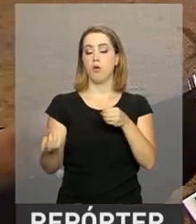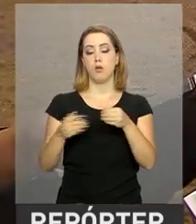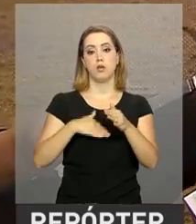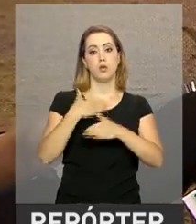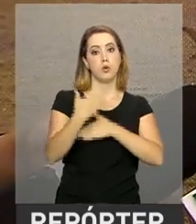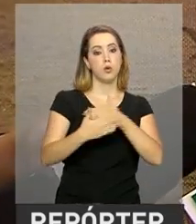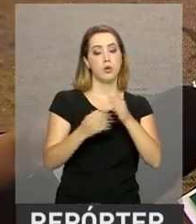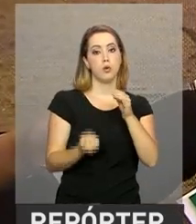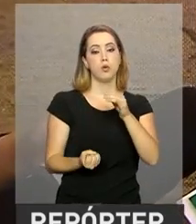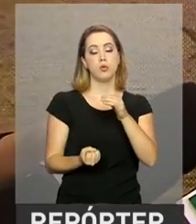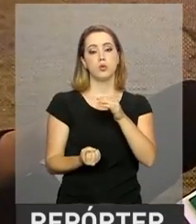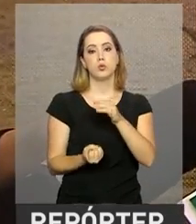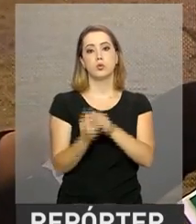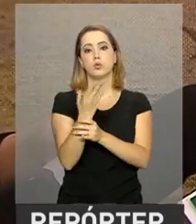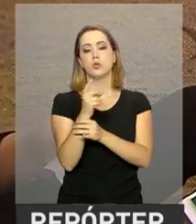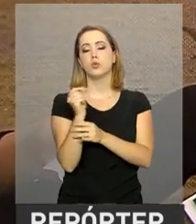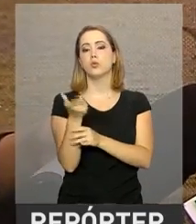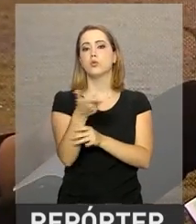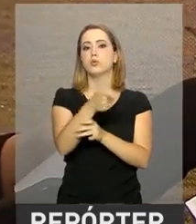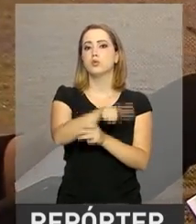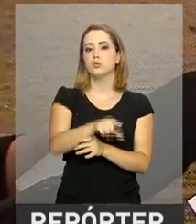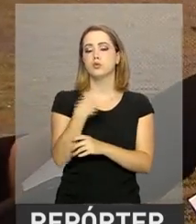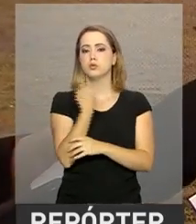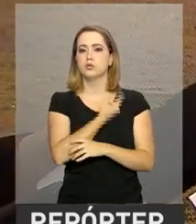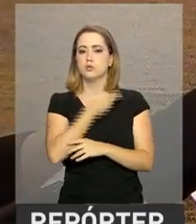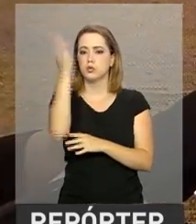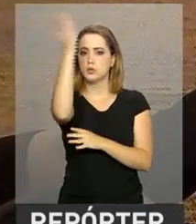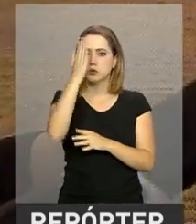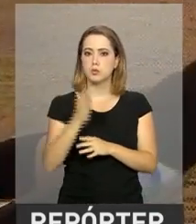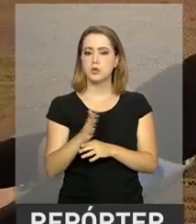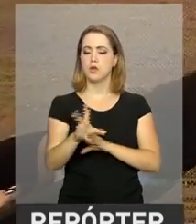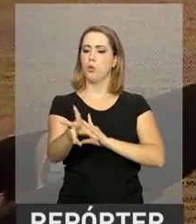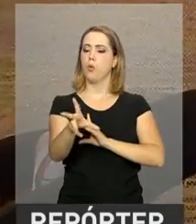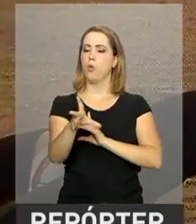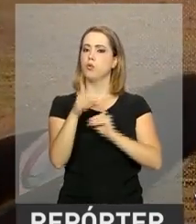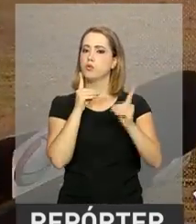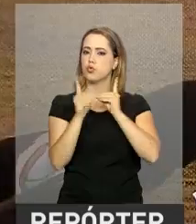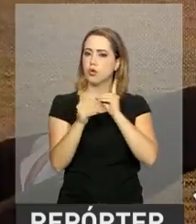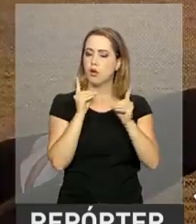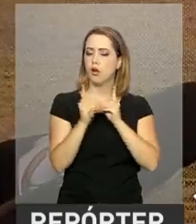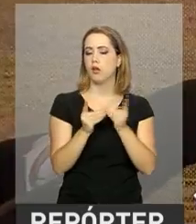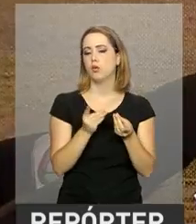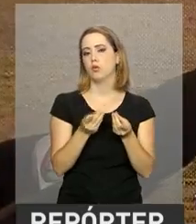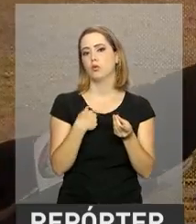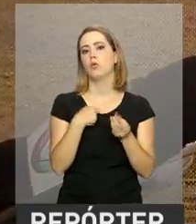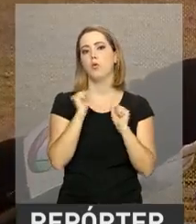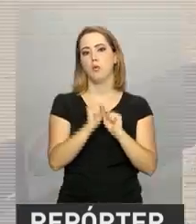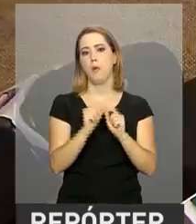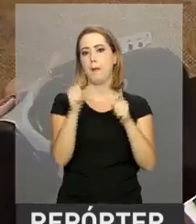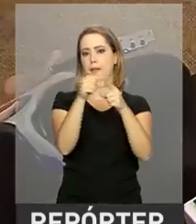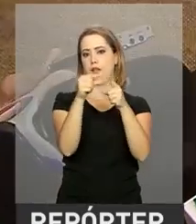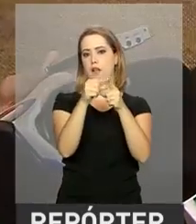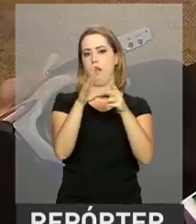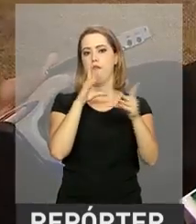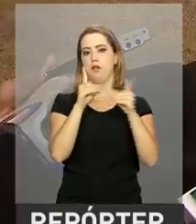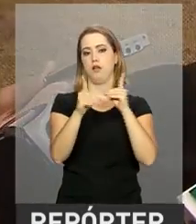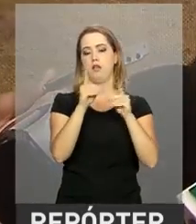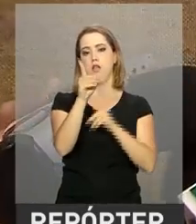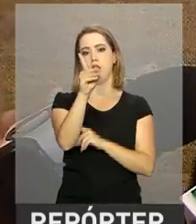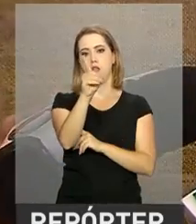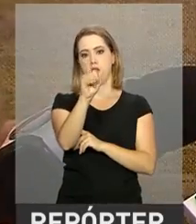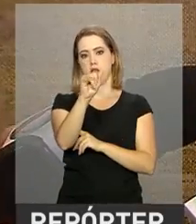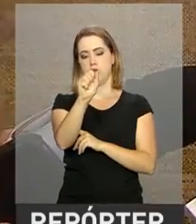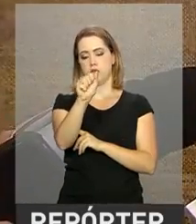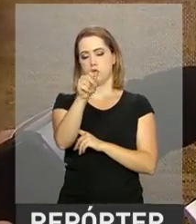fundamentalmente na ideia do Diálogo não é se eu tivesse uma palavra chave para o governo eu diria que a palavra é diálogo ao levar